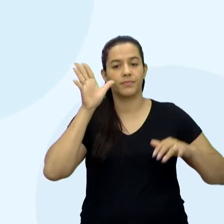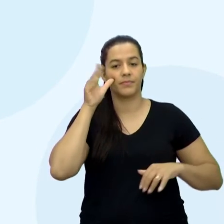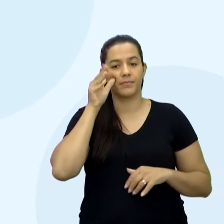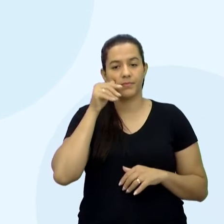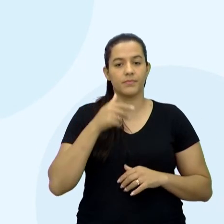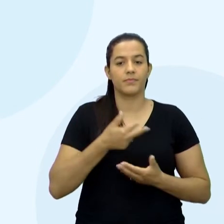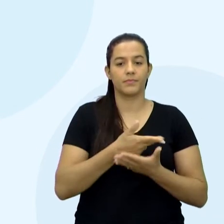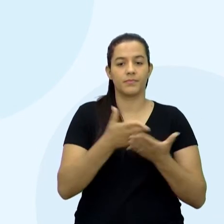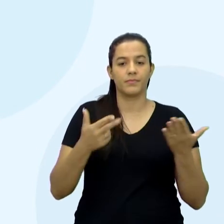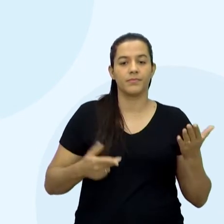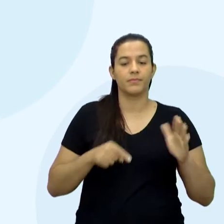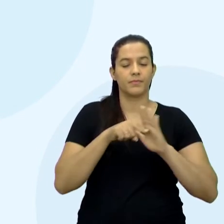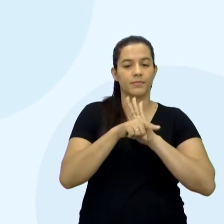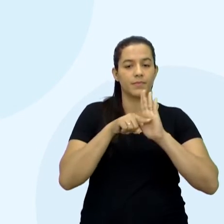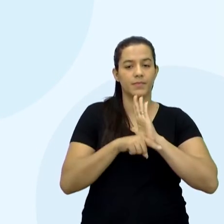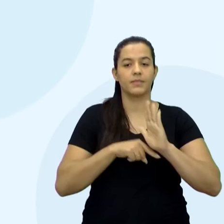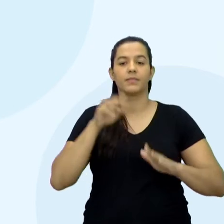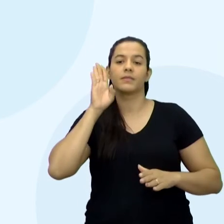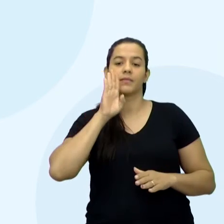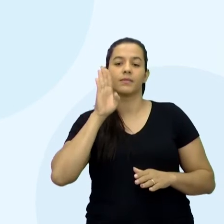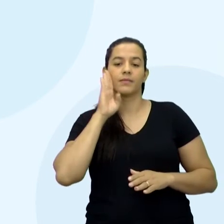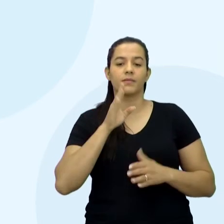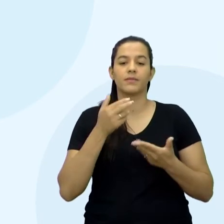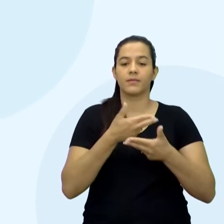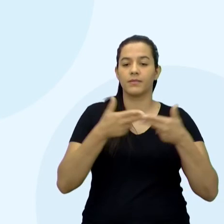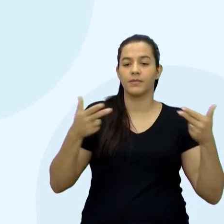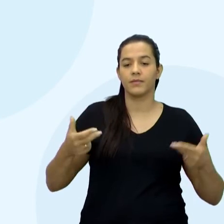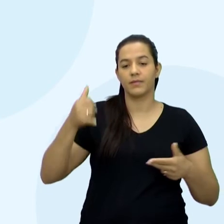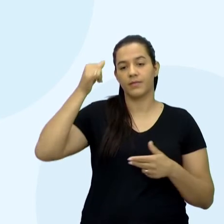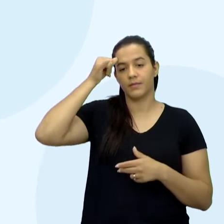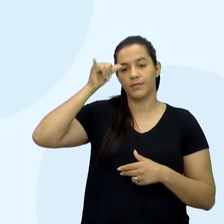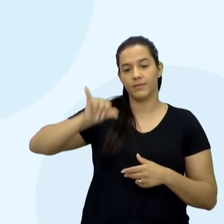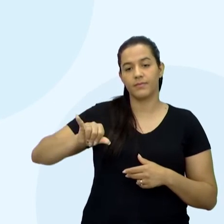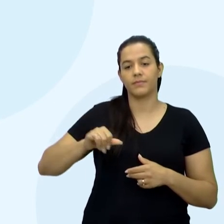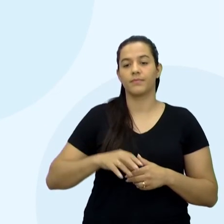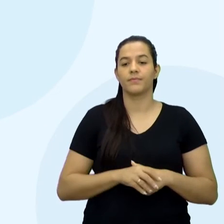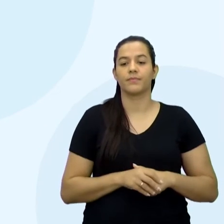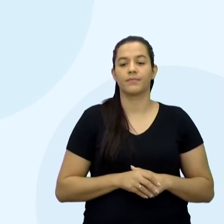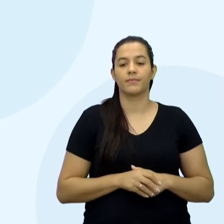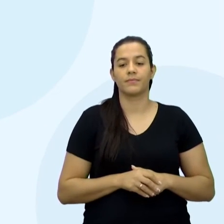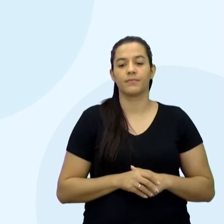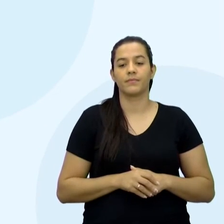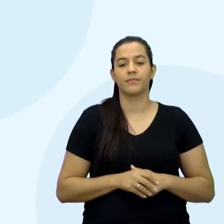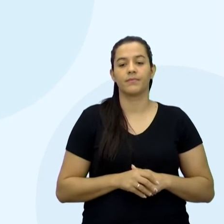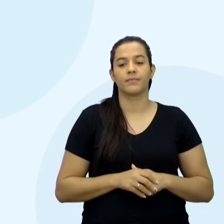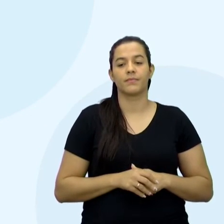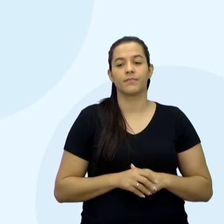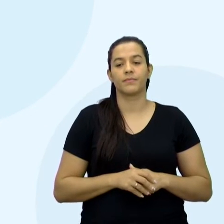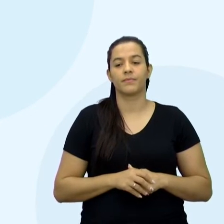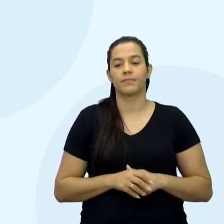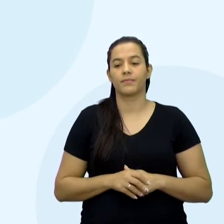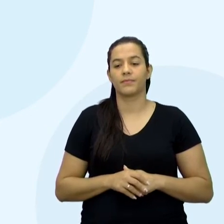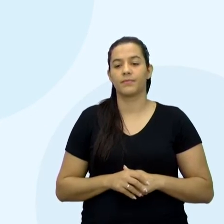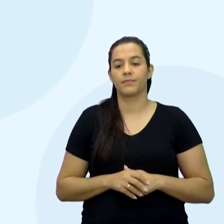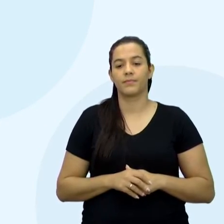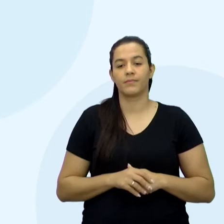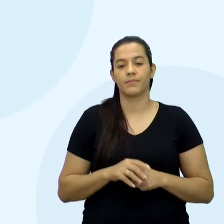em busca de uma pesquisa bem bacana. Evitemos esse espetáculo degradante. Associação